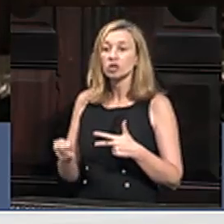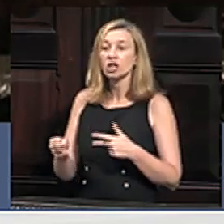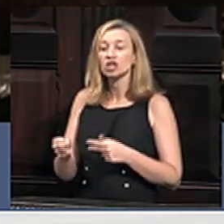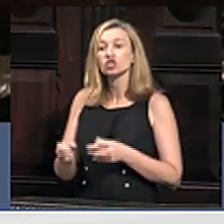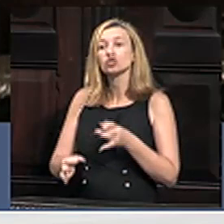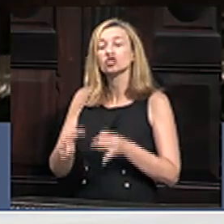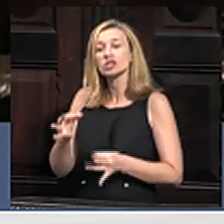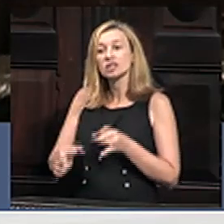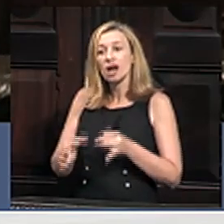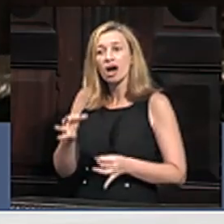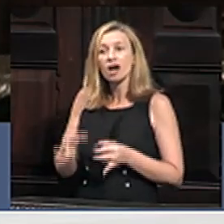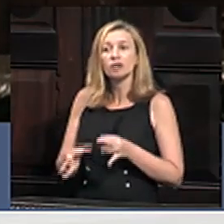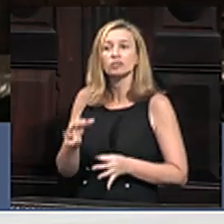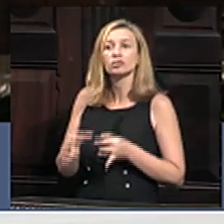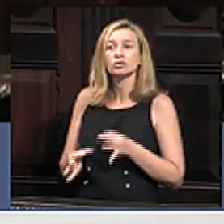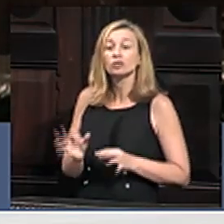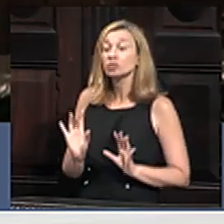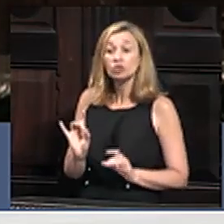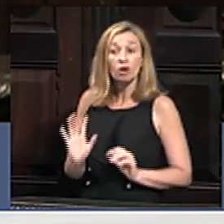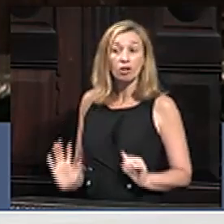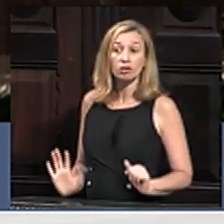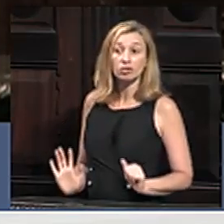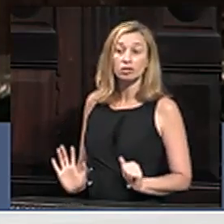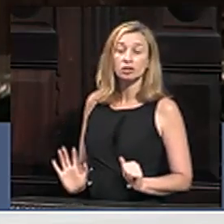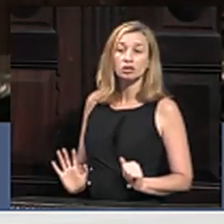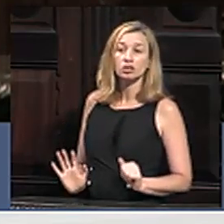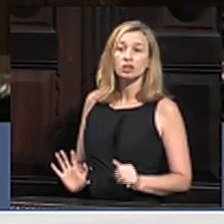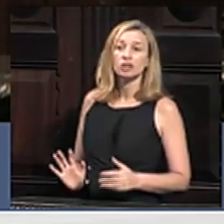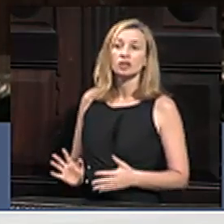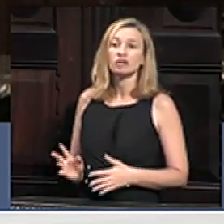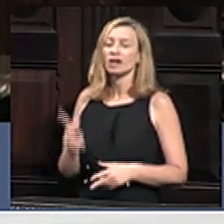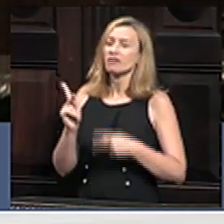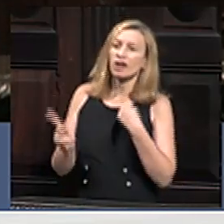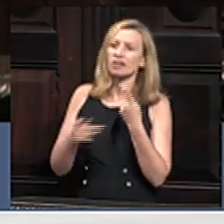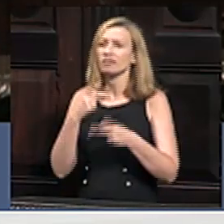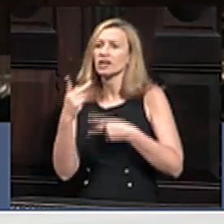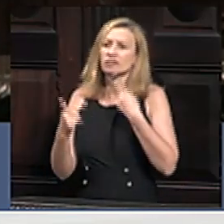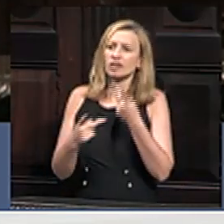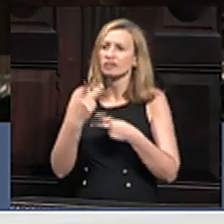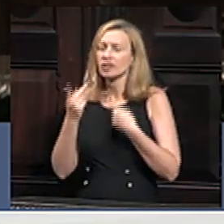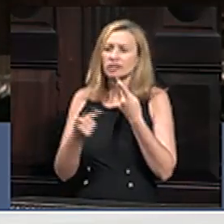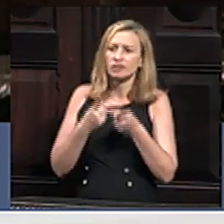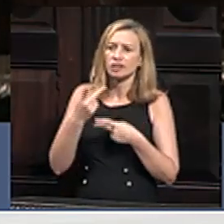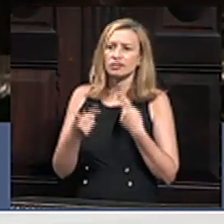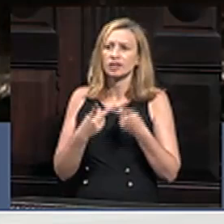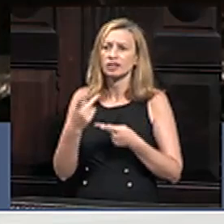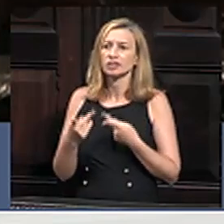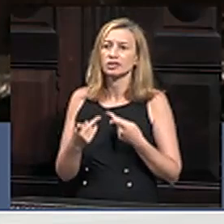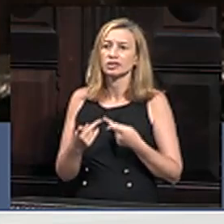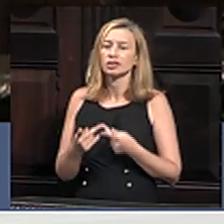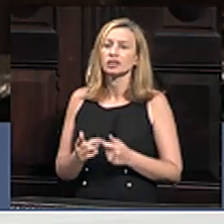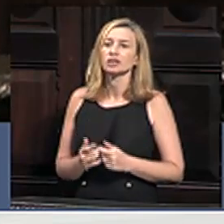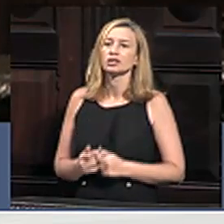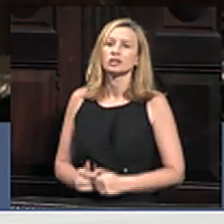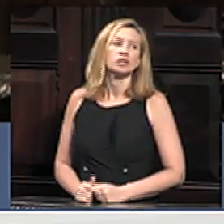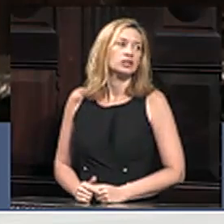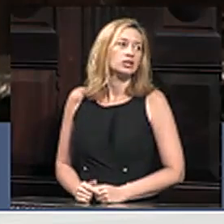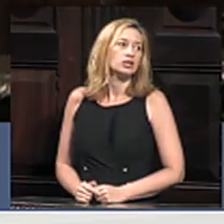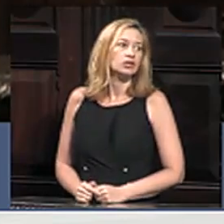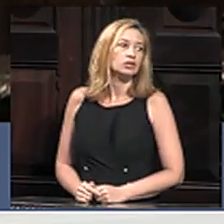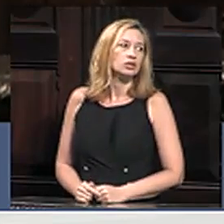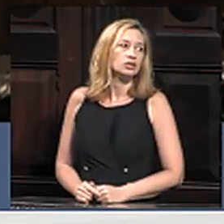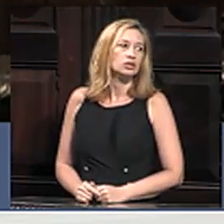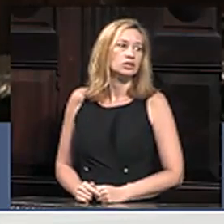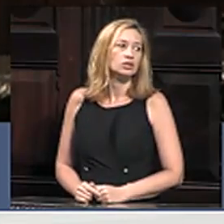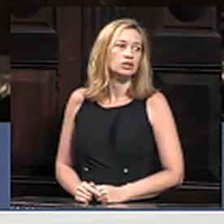Supremo Tribunal Federal. Não adianta colocar nas costas de um os louros da vitória